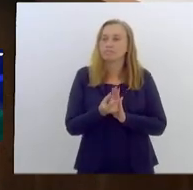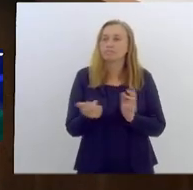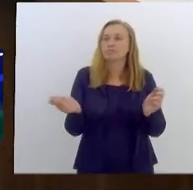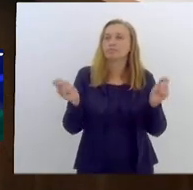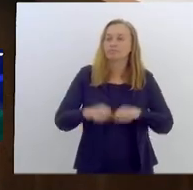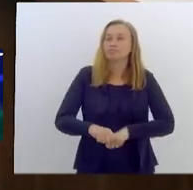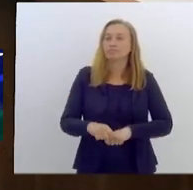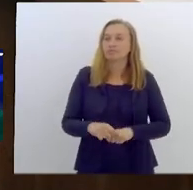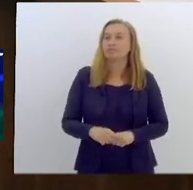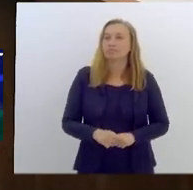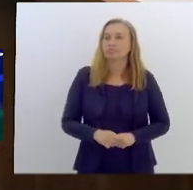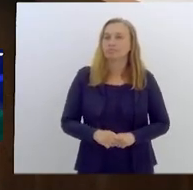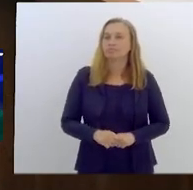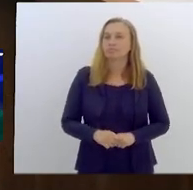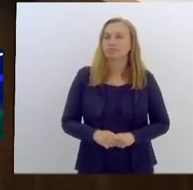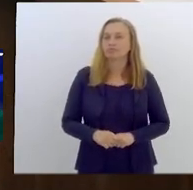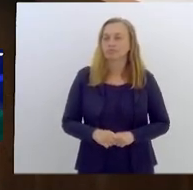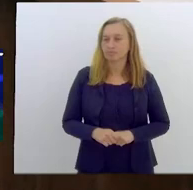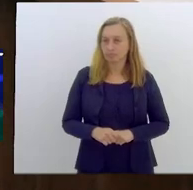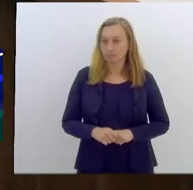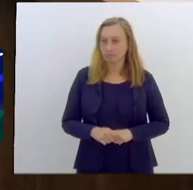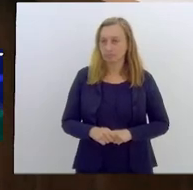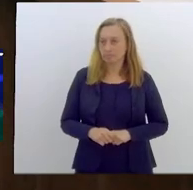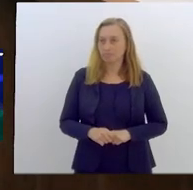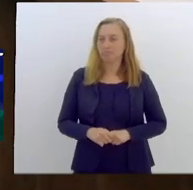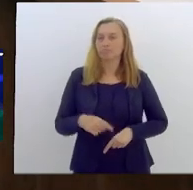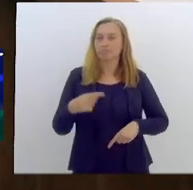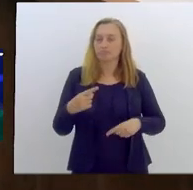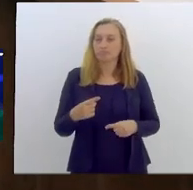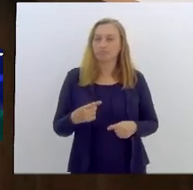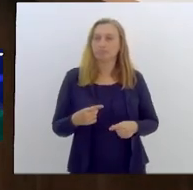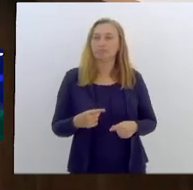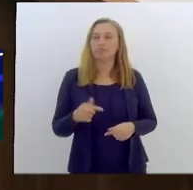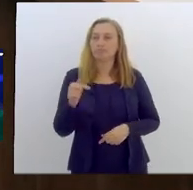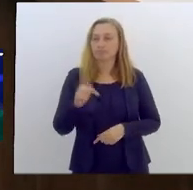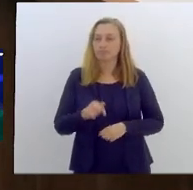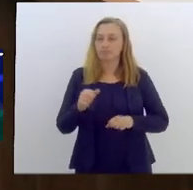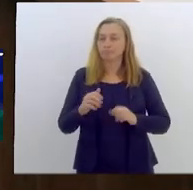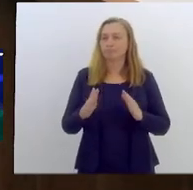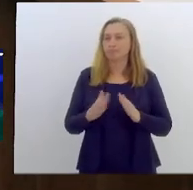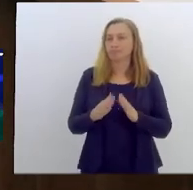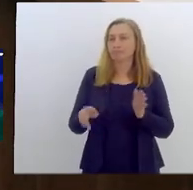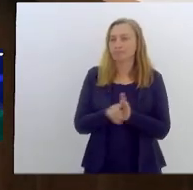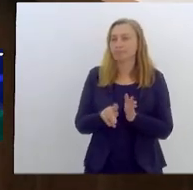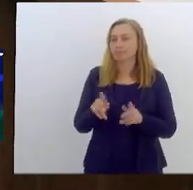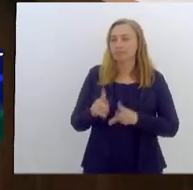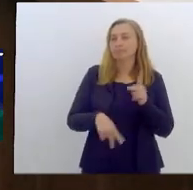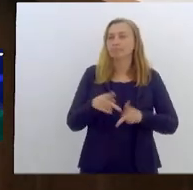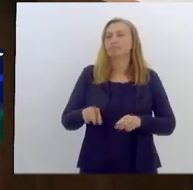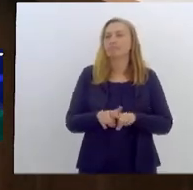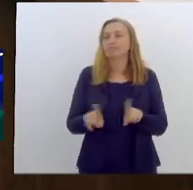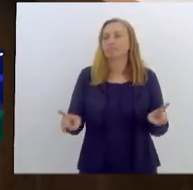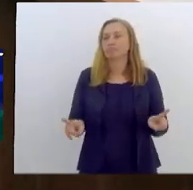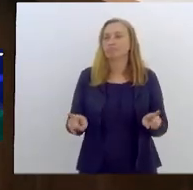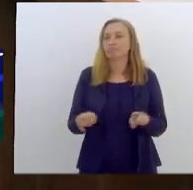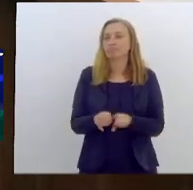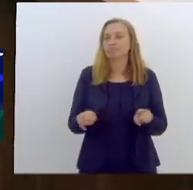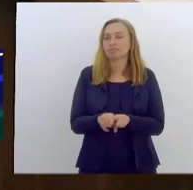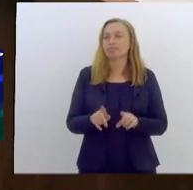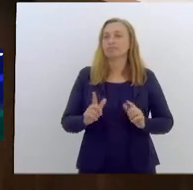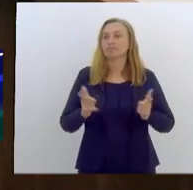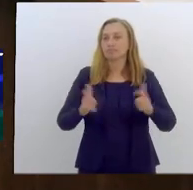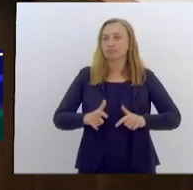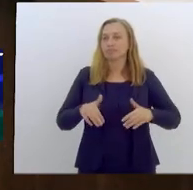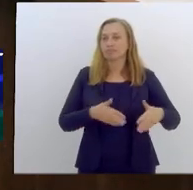ser gerido, de fato, por onde ele deva ser, que é aqui, a partir da Casa do Povo, mas também a partir do para onde